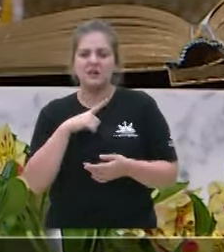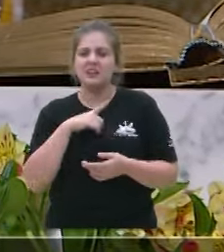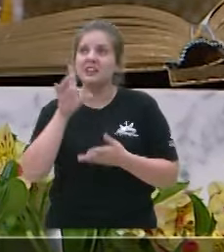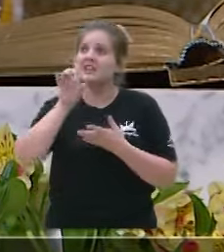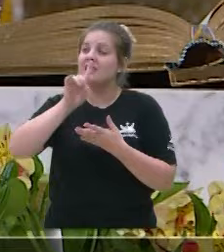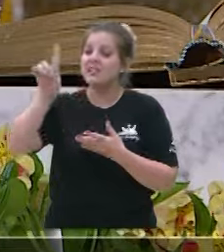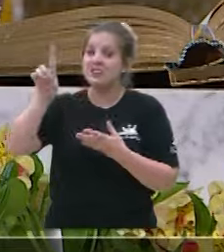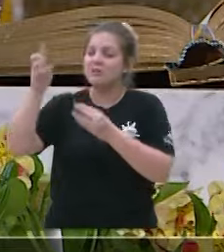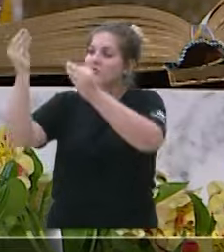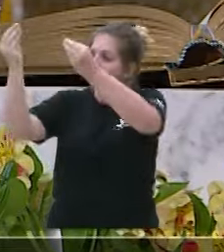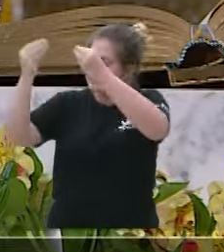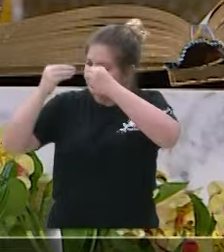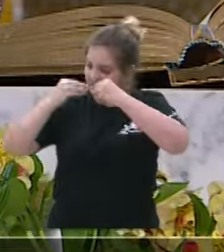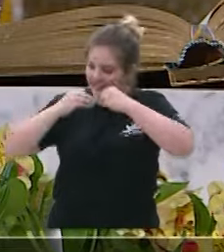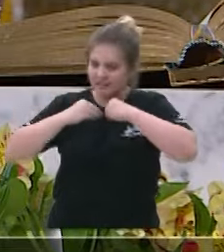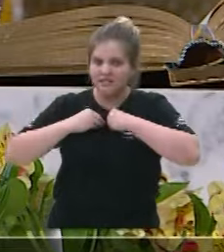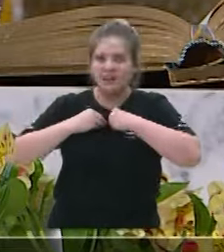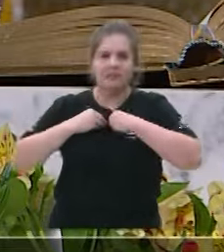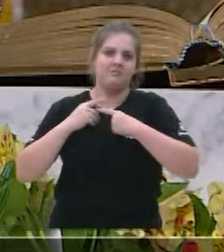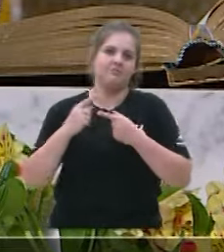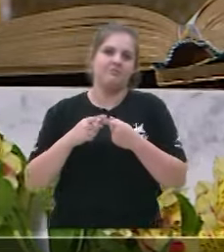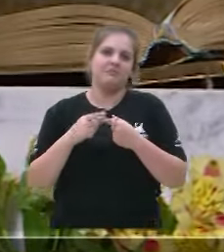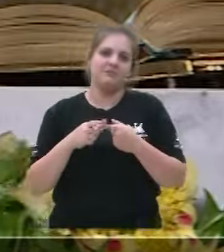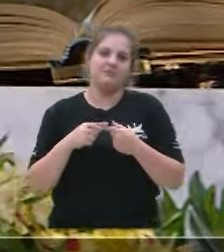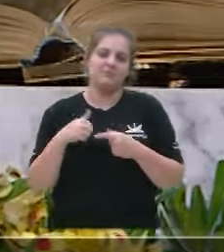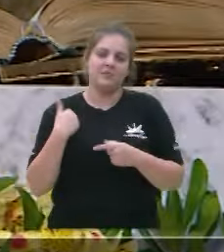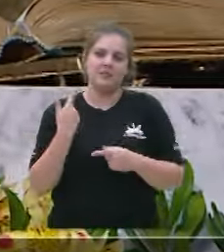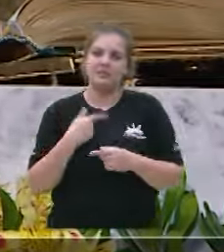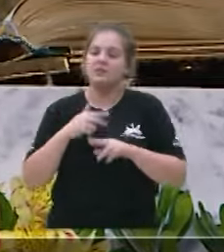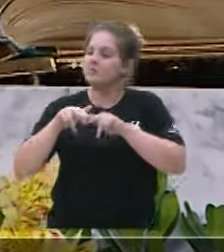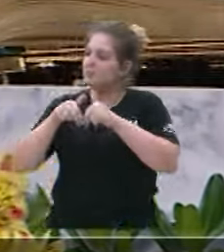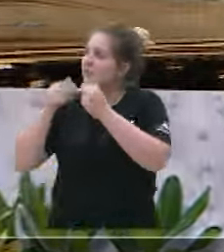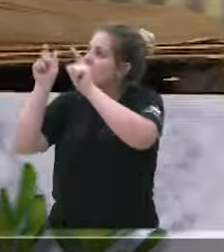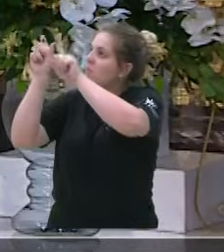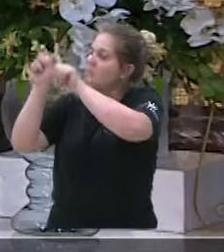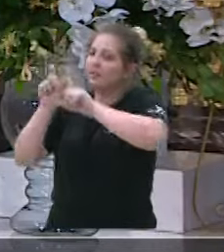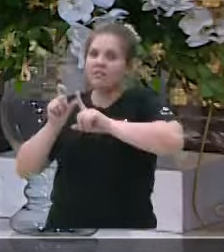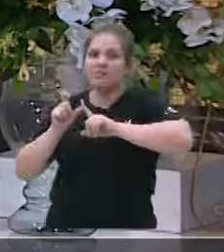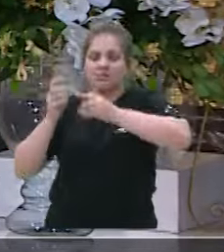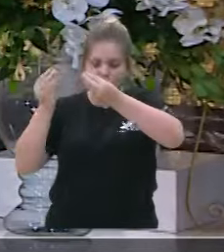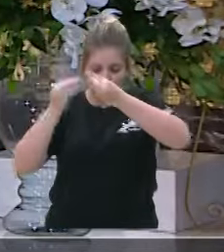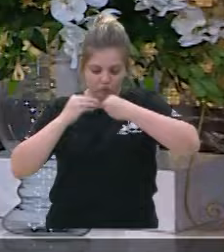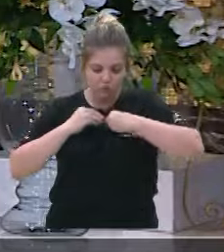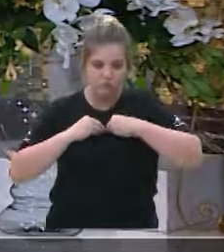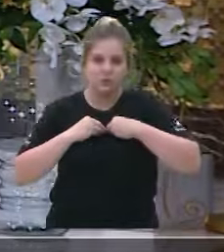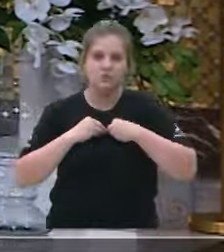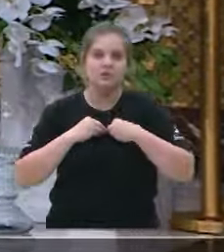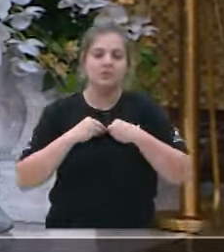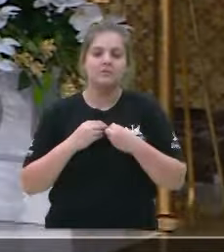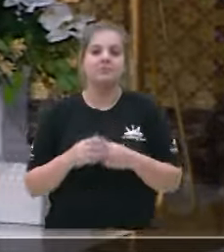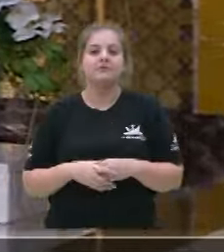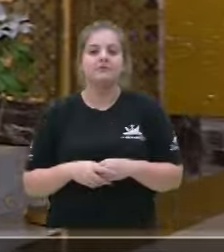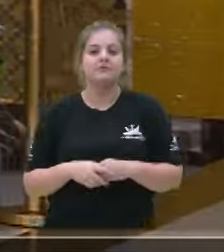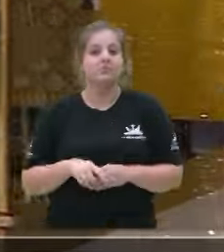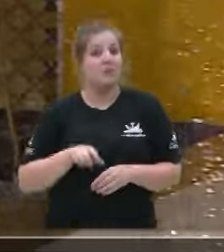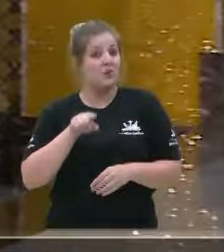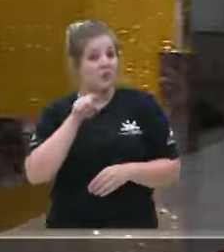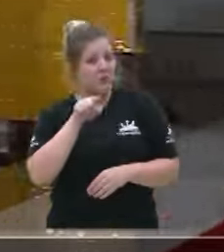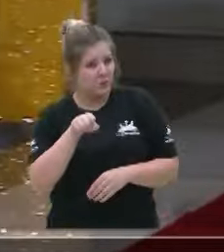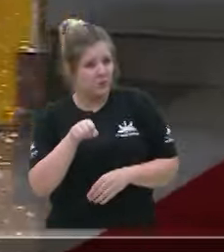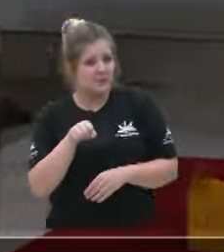a nós pela palavra de Deus você deixou os hábitos